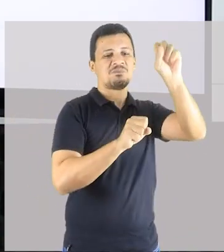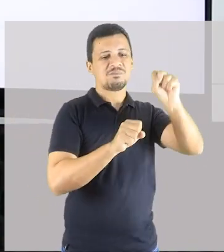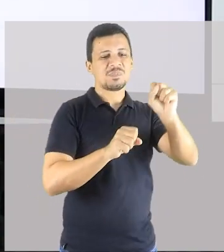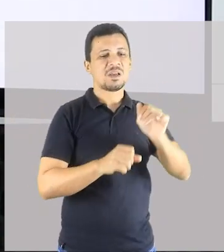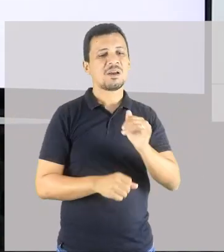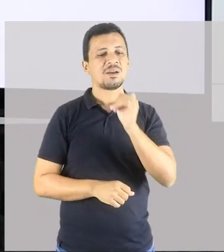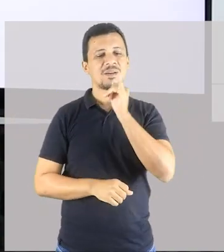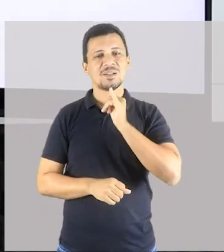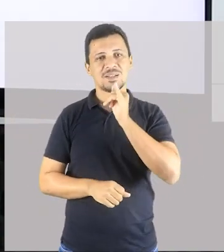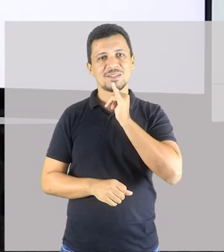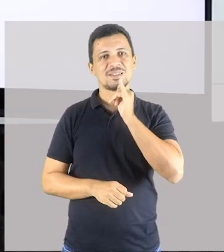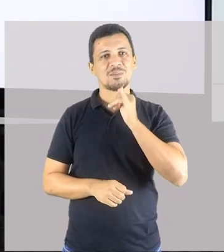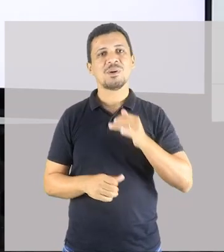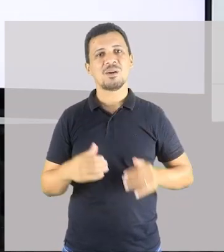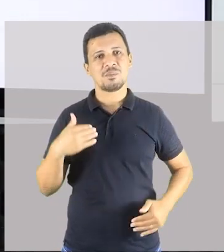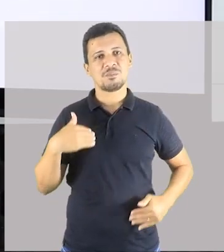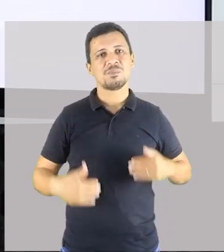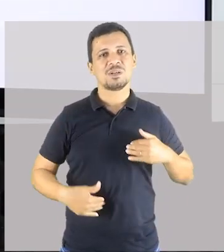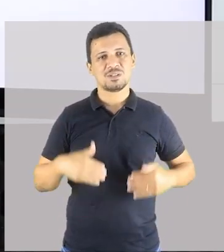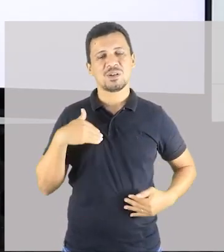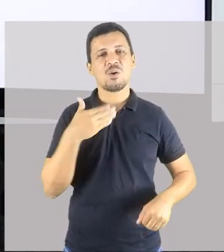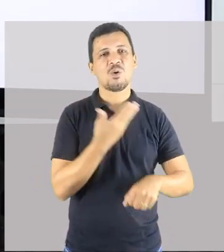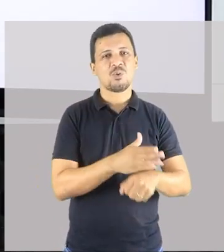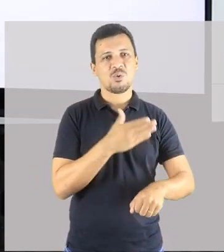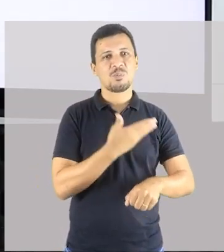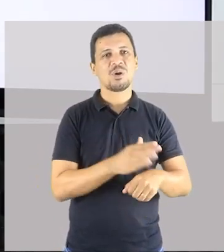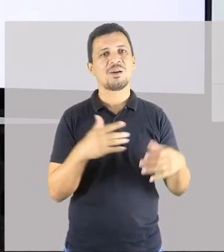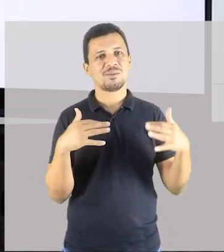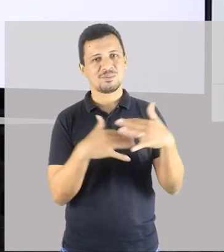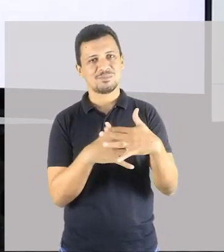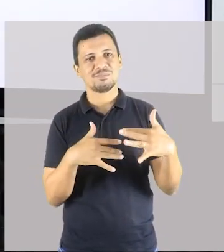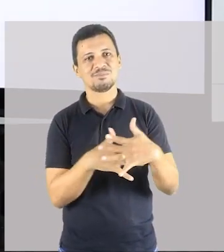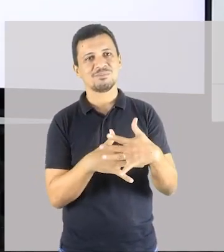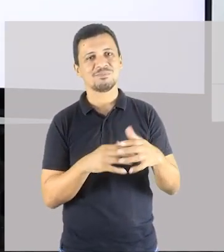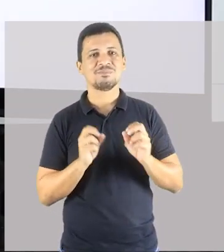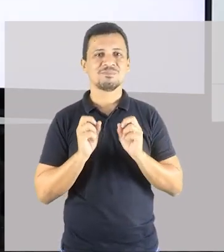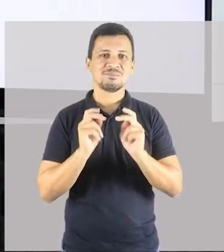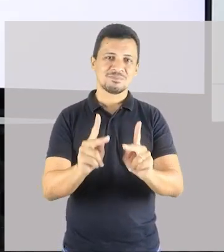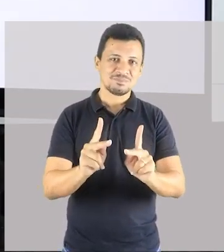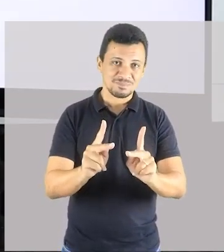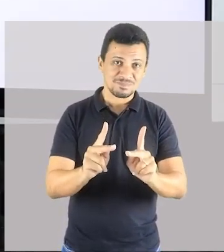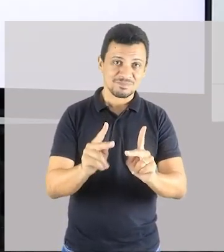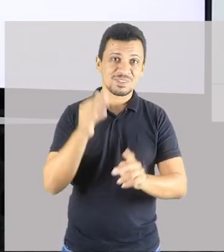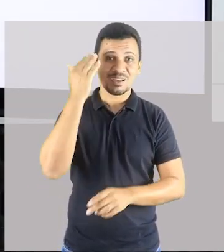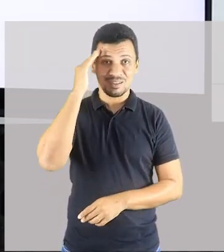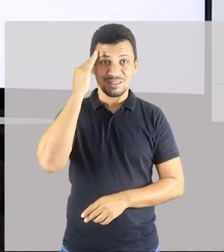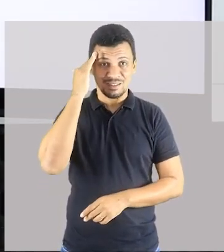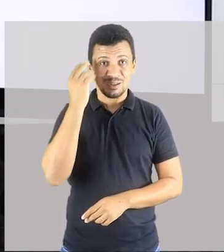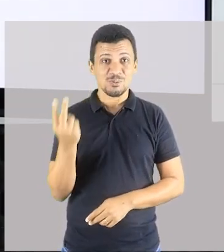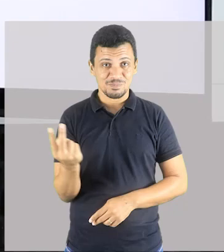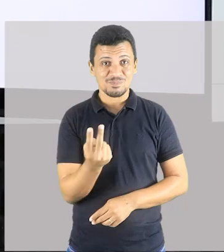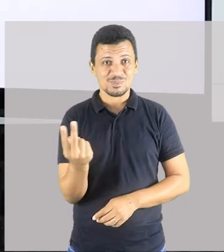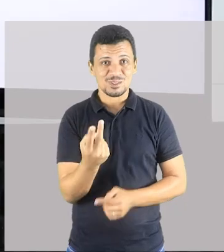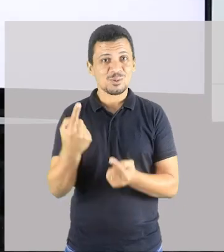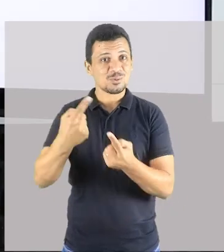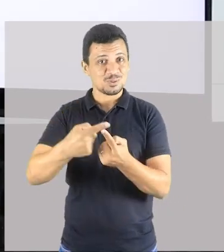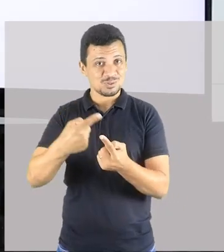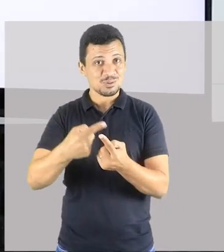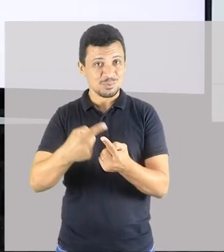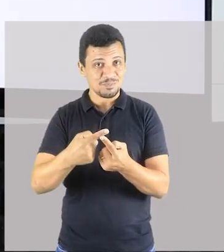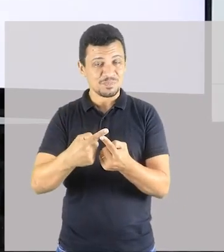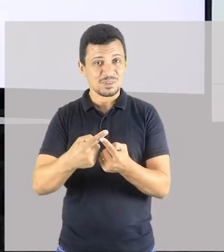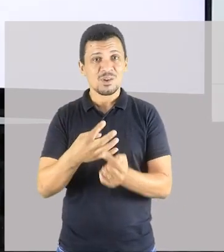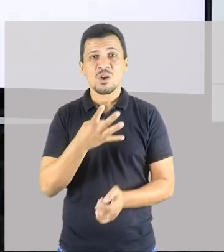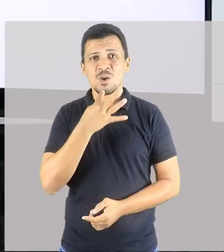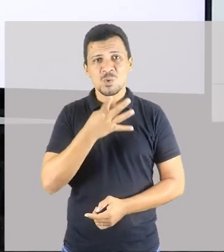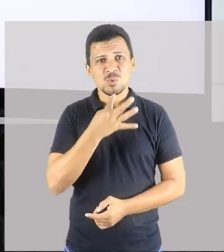exemplos de prática corporal de aventura urbana, beleza? Deu de entender essas duas classificações para a gente conhecer